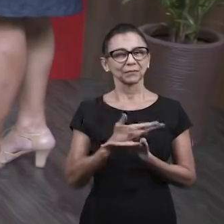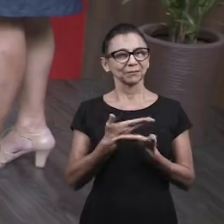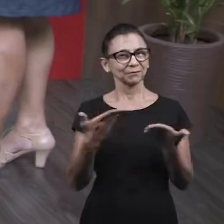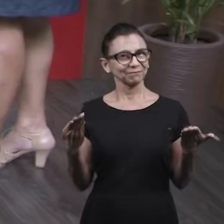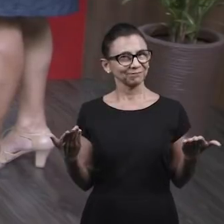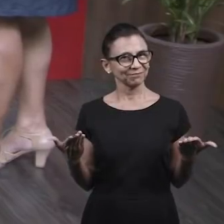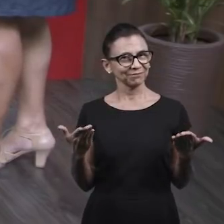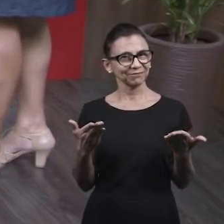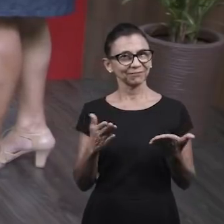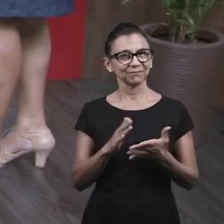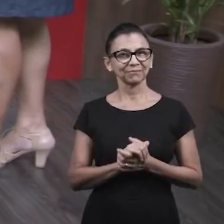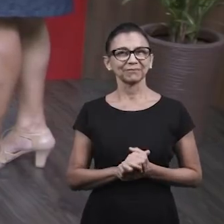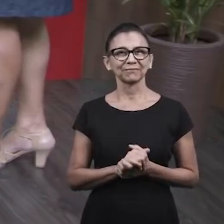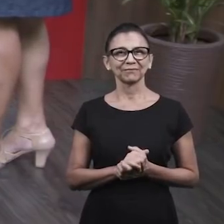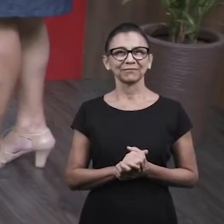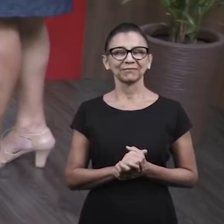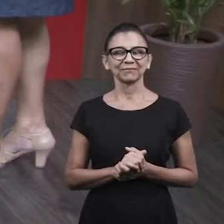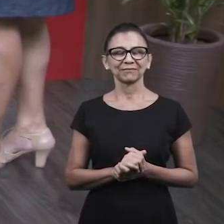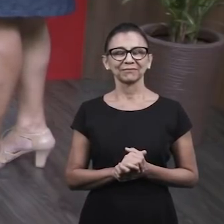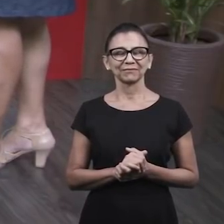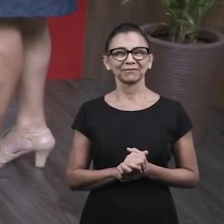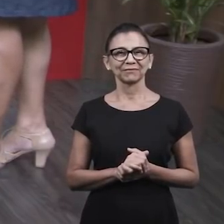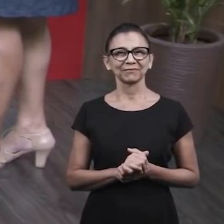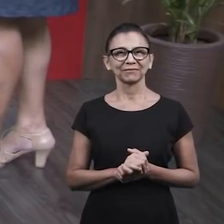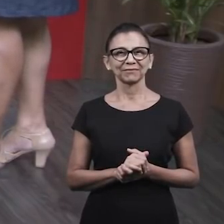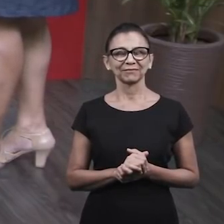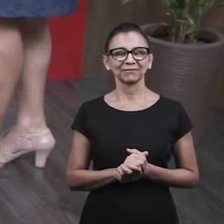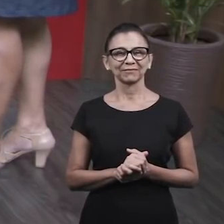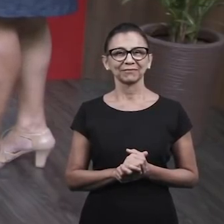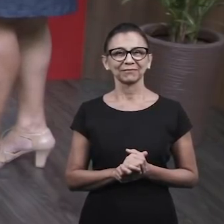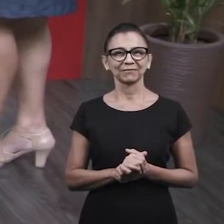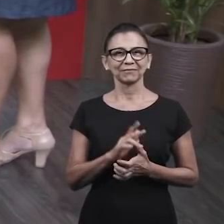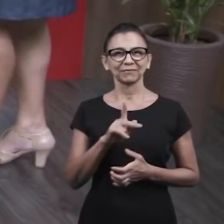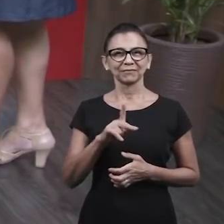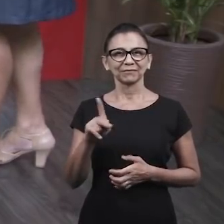Isabela. E agora a gente vai tocar o louvor nas batalhas.